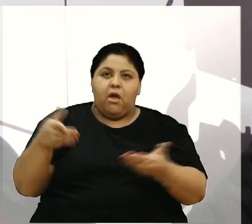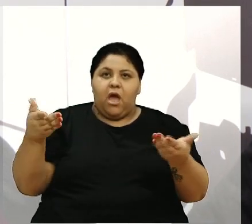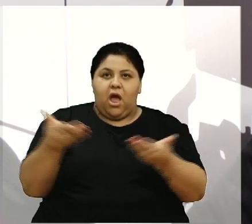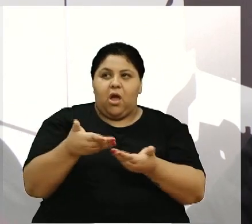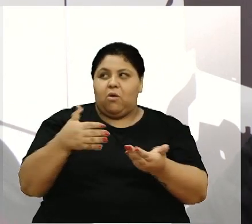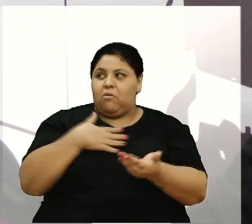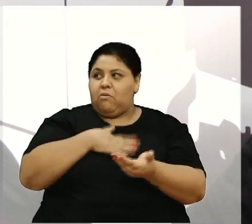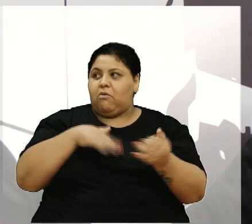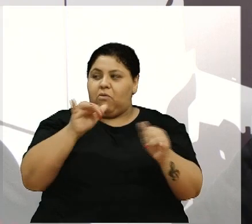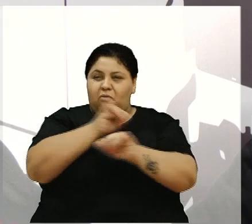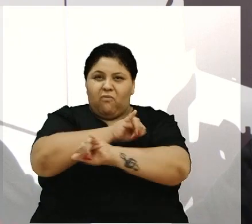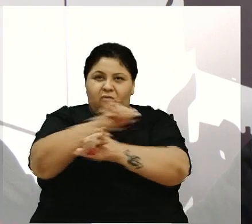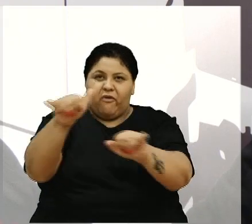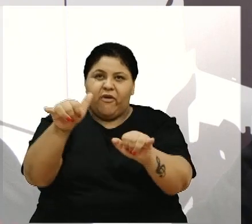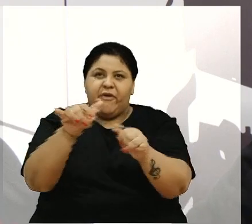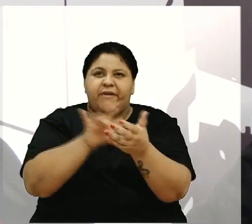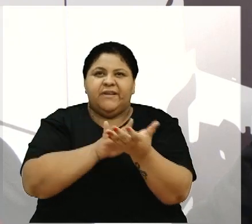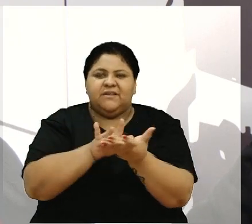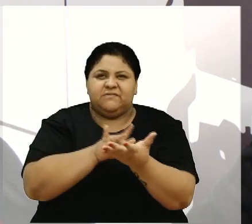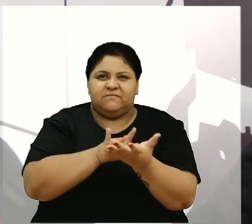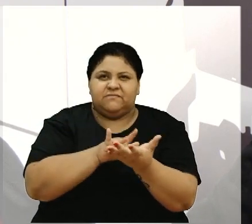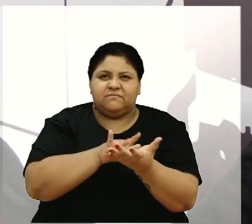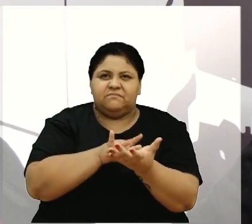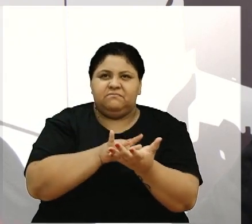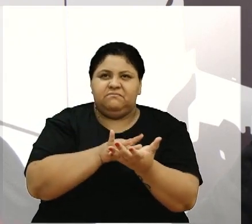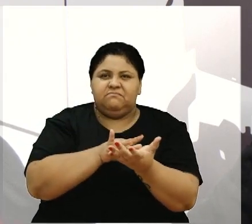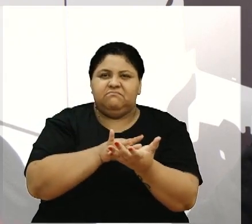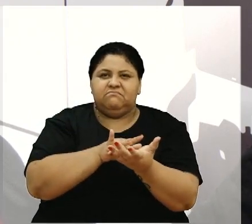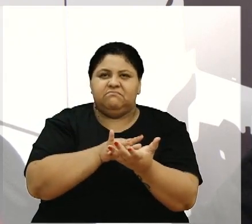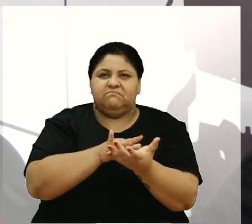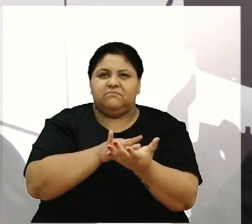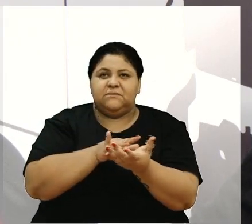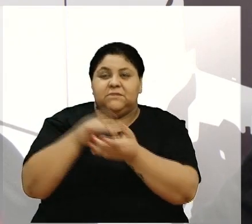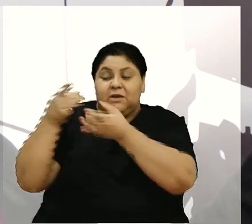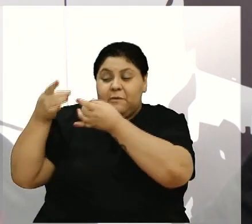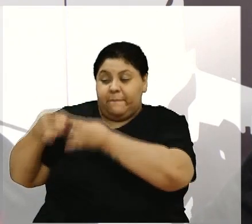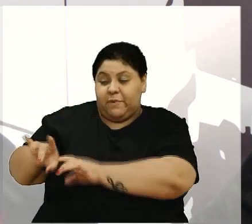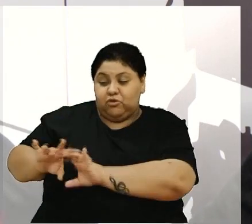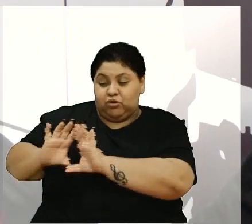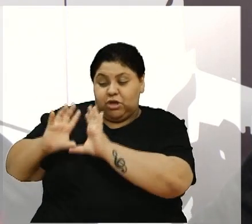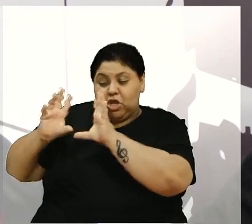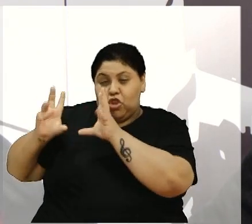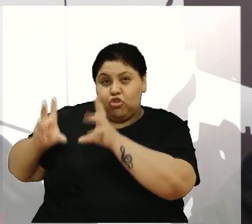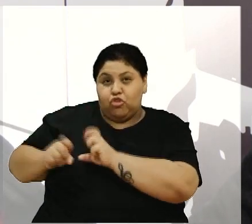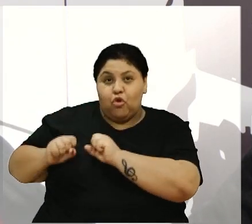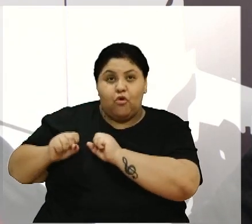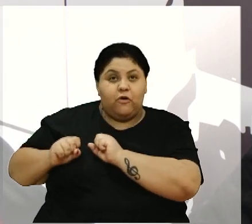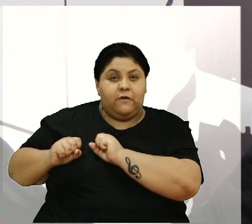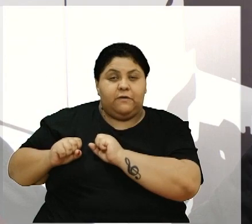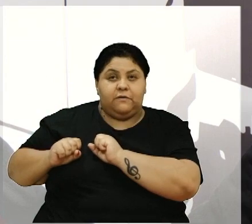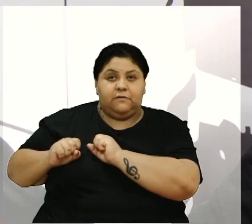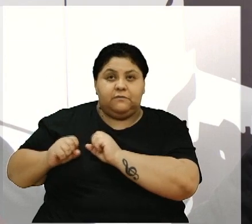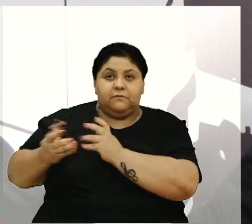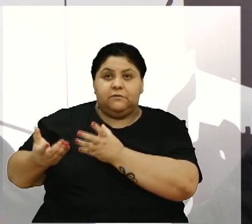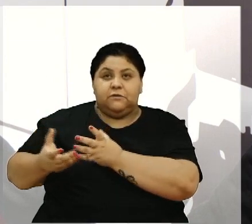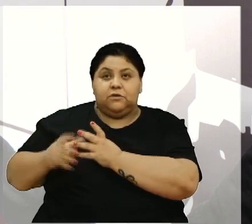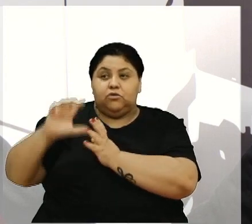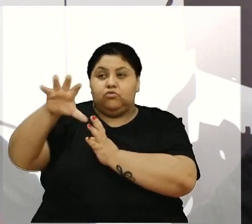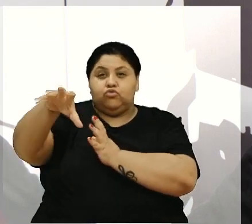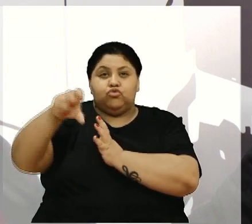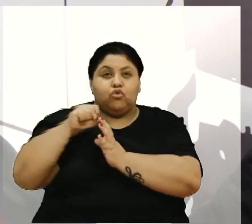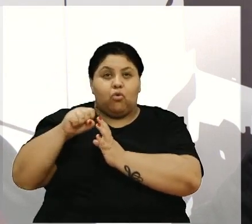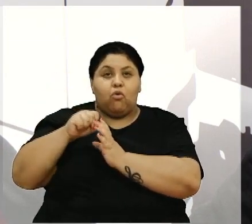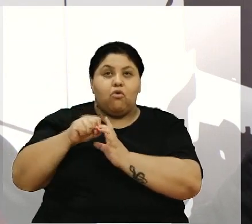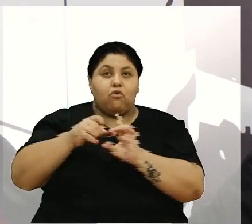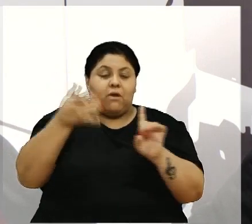meio uma informação inverídica, prejudica todo a questão do, né, vamos dizer assim, do socorro às